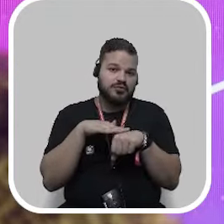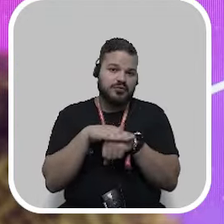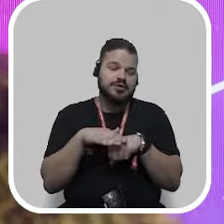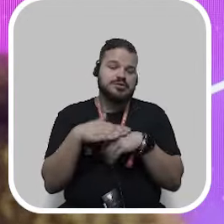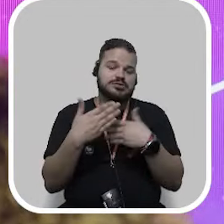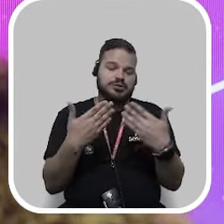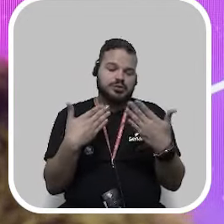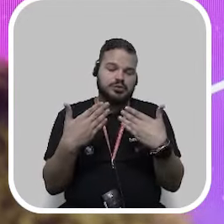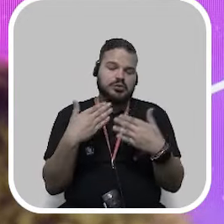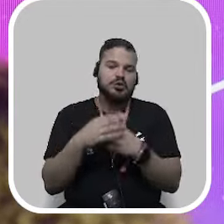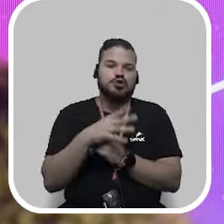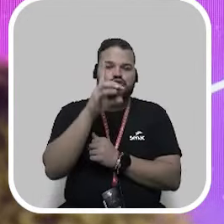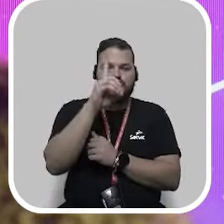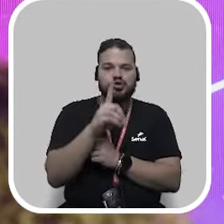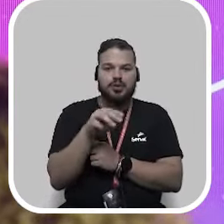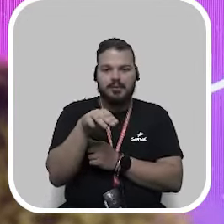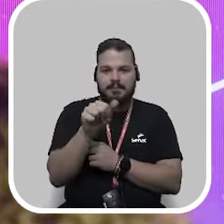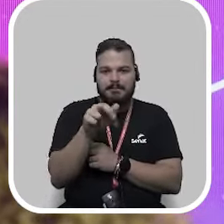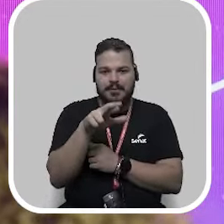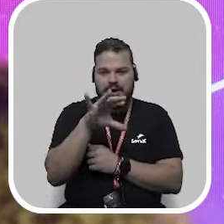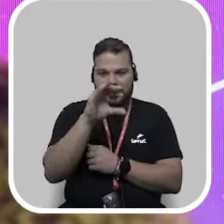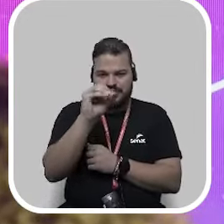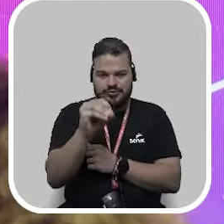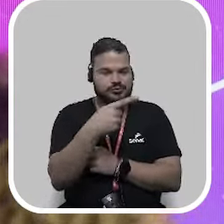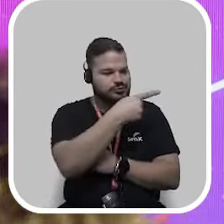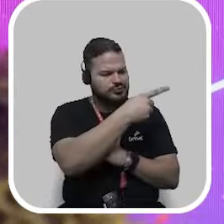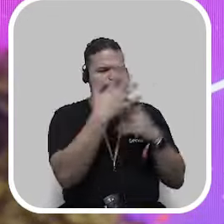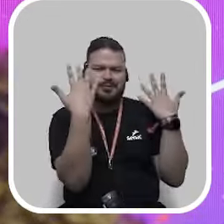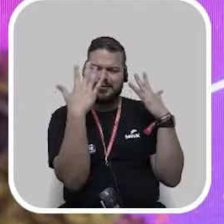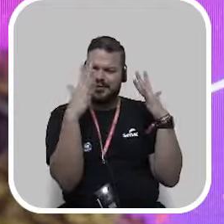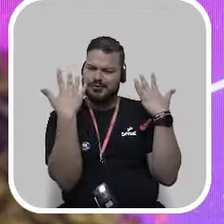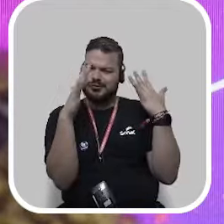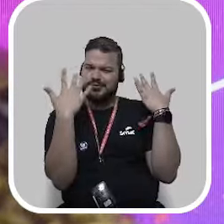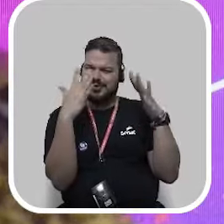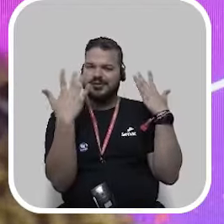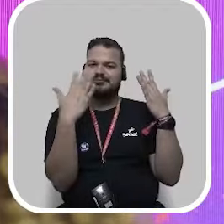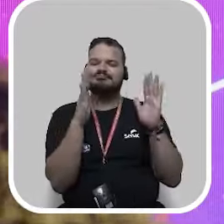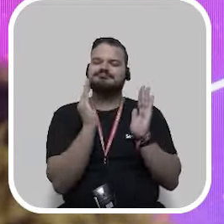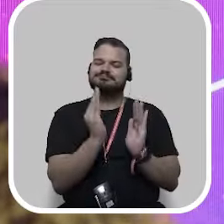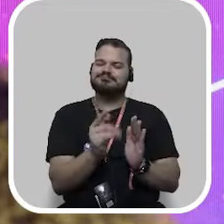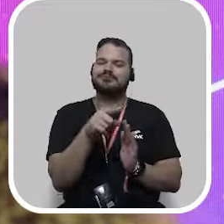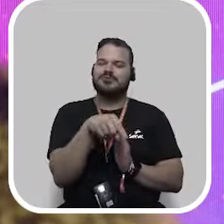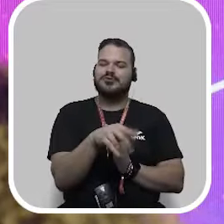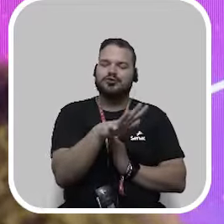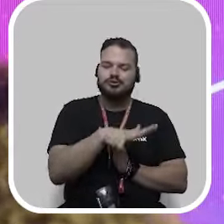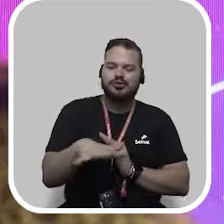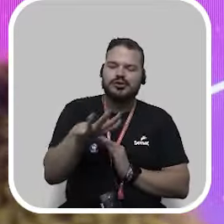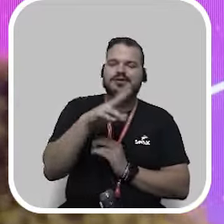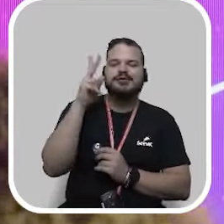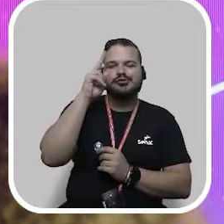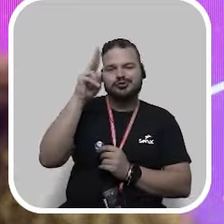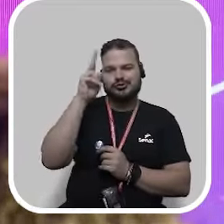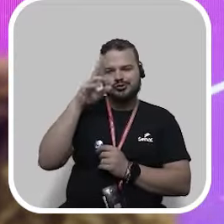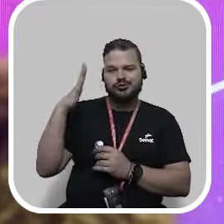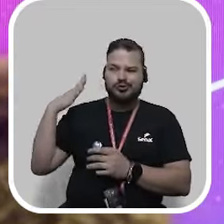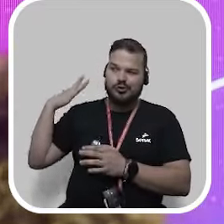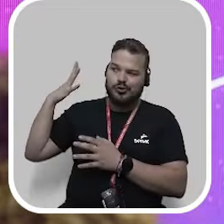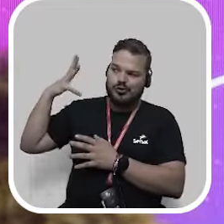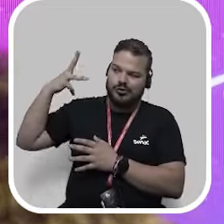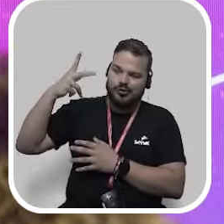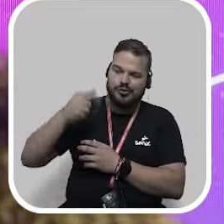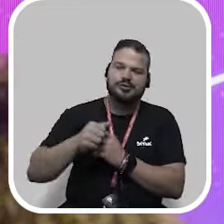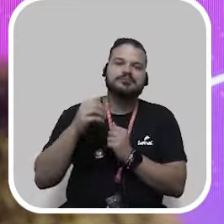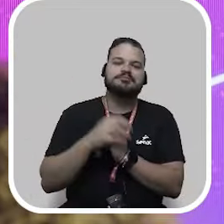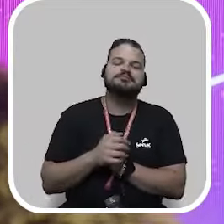que é meu diretor artístico eu tô com Márcio aqui gente uma Salma de Palmas pro Marcio que ele também faz parte de toda essa história tô com Everton meu